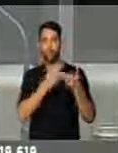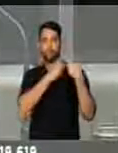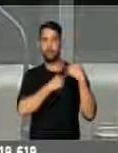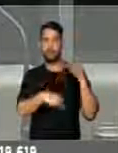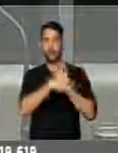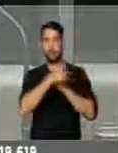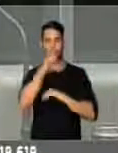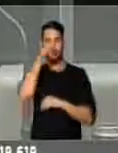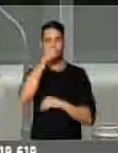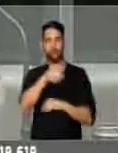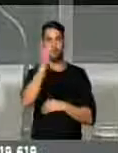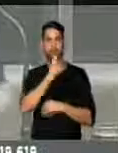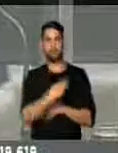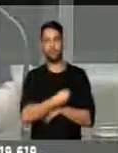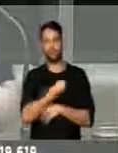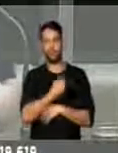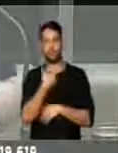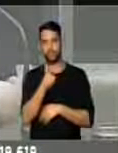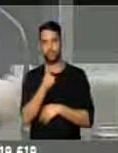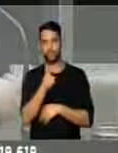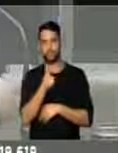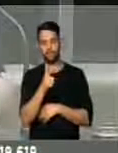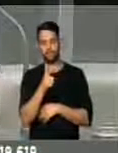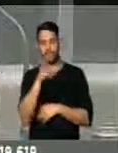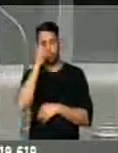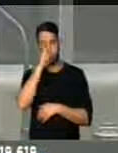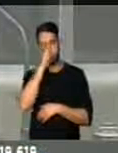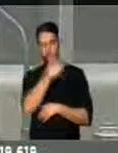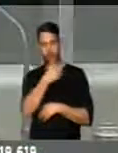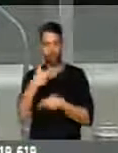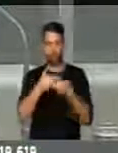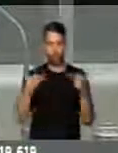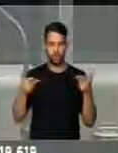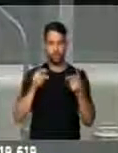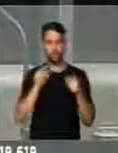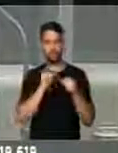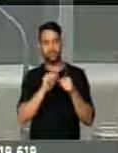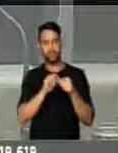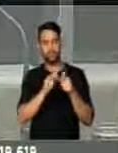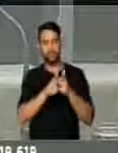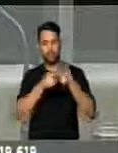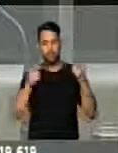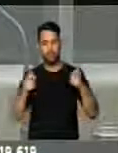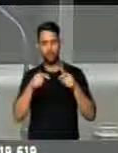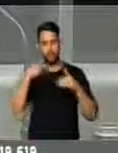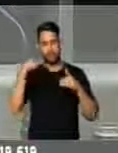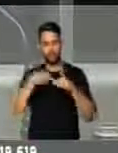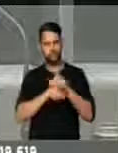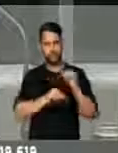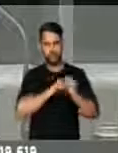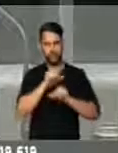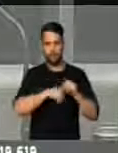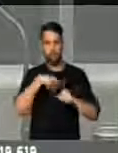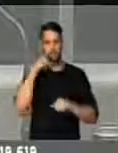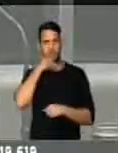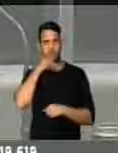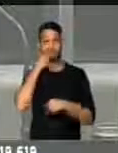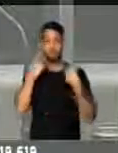reais interesses do país. Lembraria, entre outras, uma ampla e profunda reforma